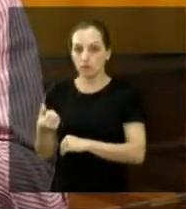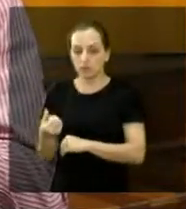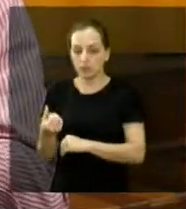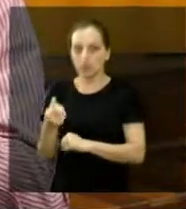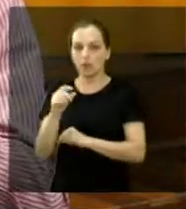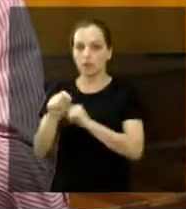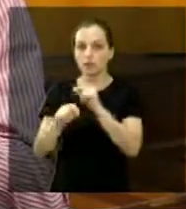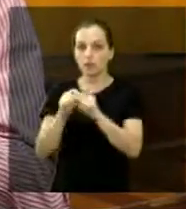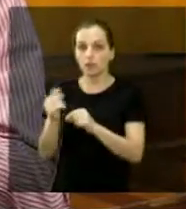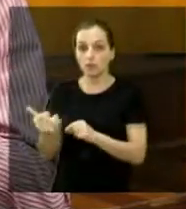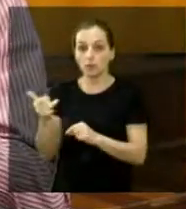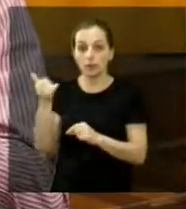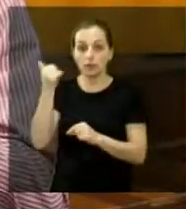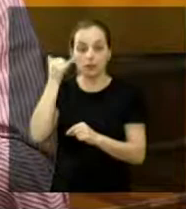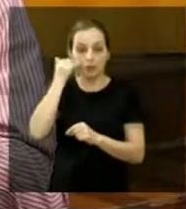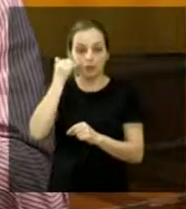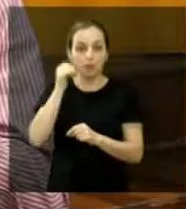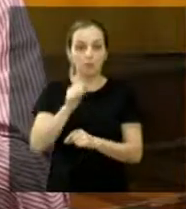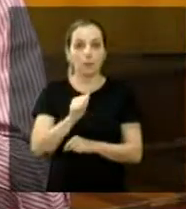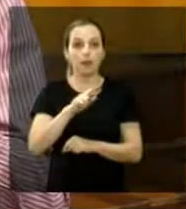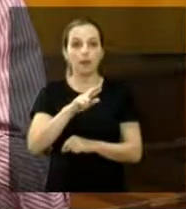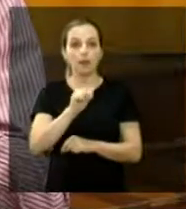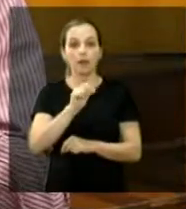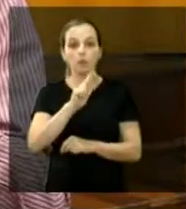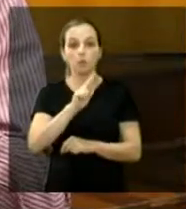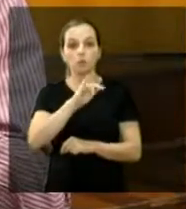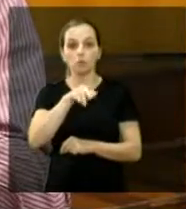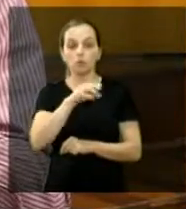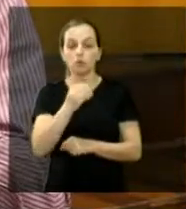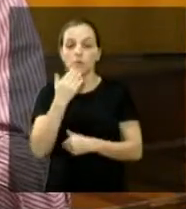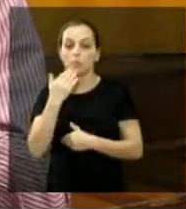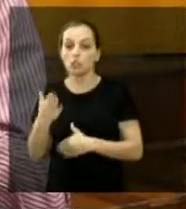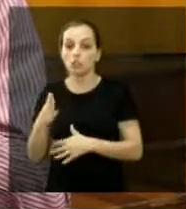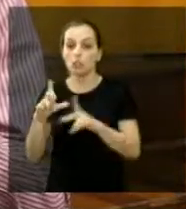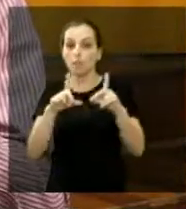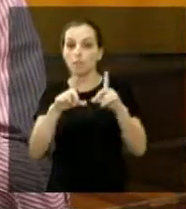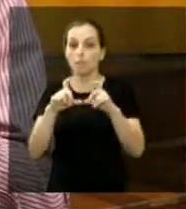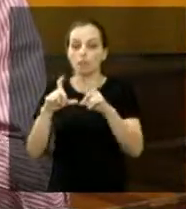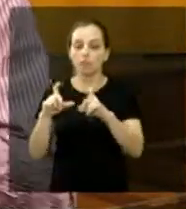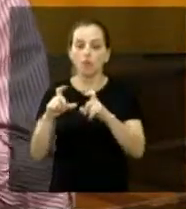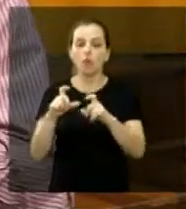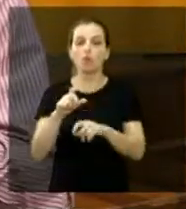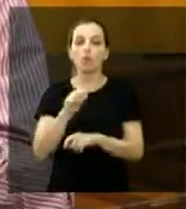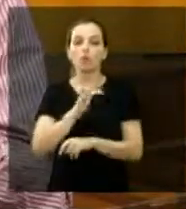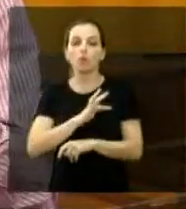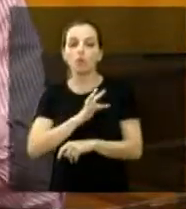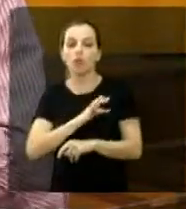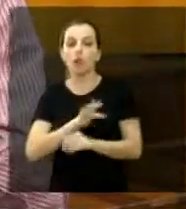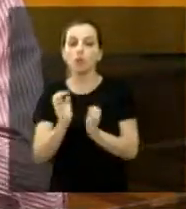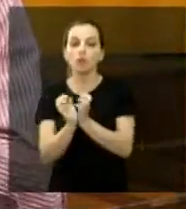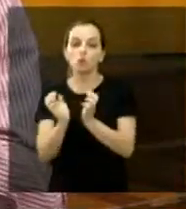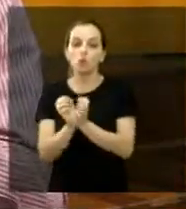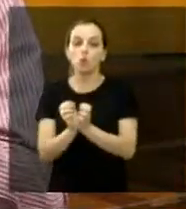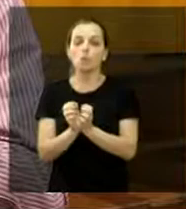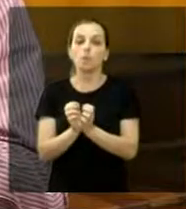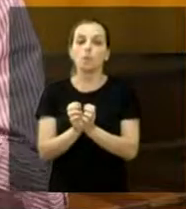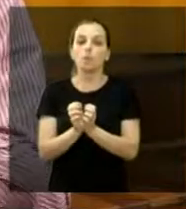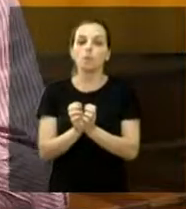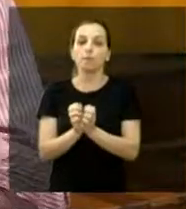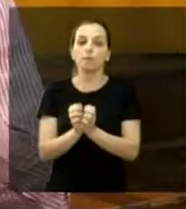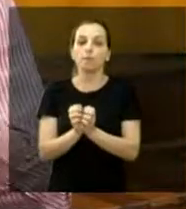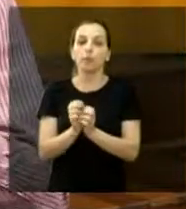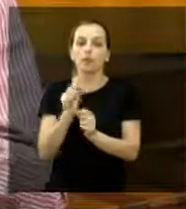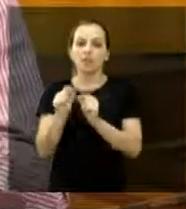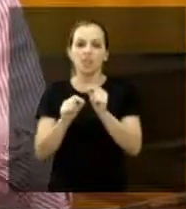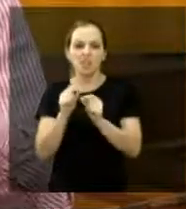66, eu liguei para o Araújo e pedi que ele mandasse uma foto da Ferroviária, do time que havia subido. A Ferroviária